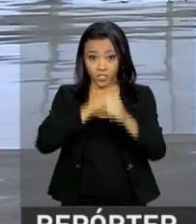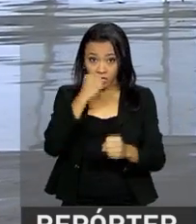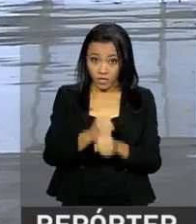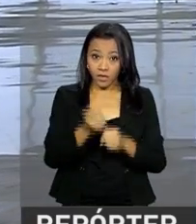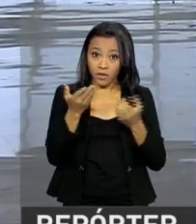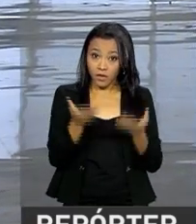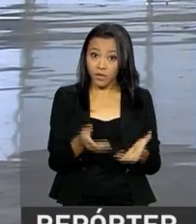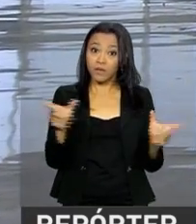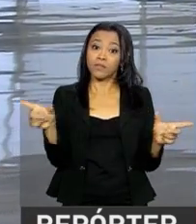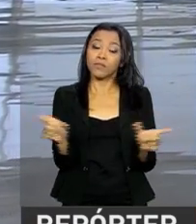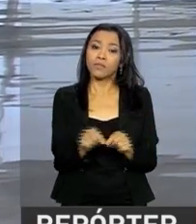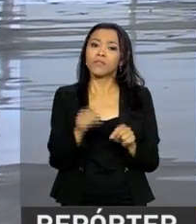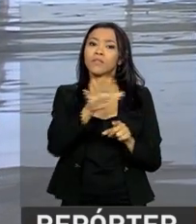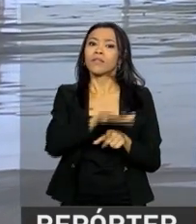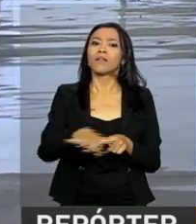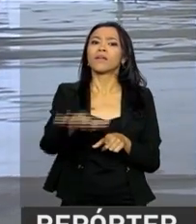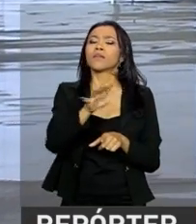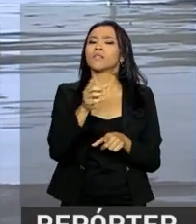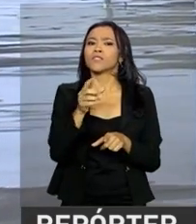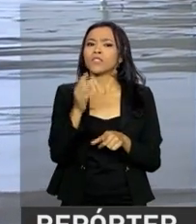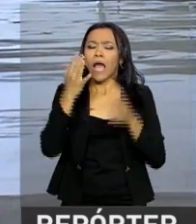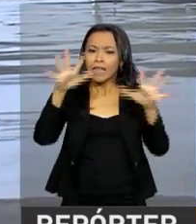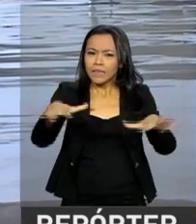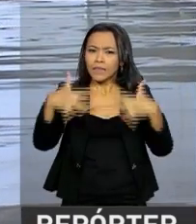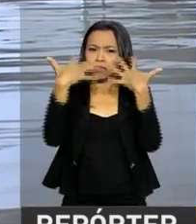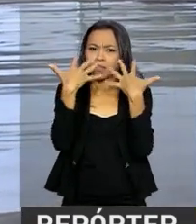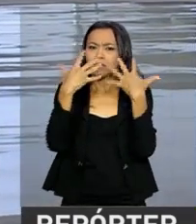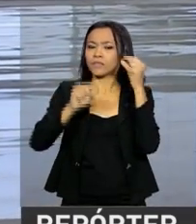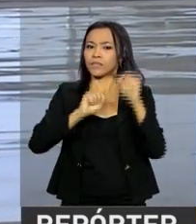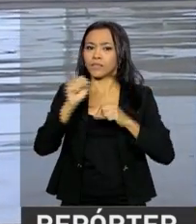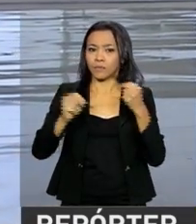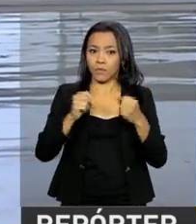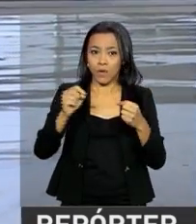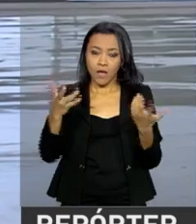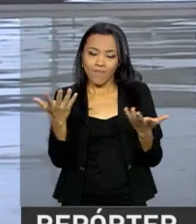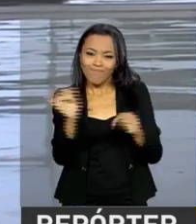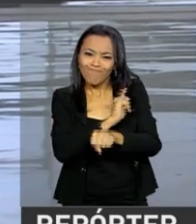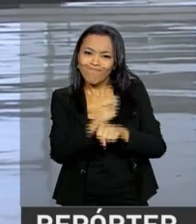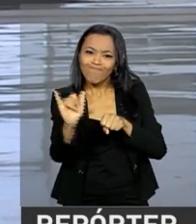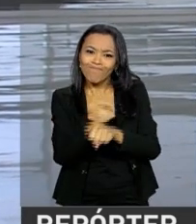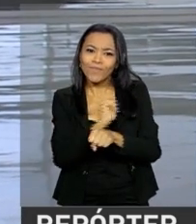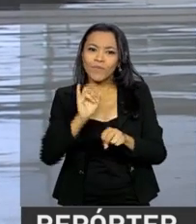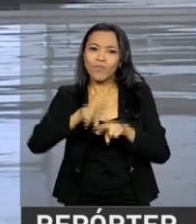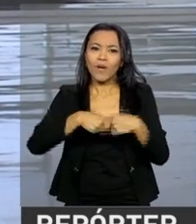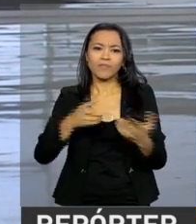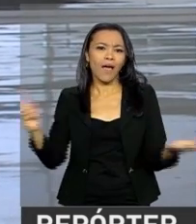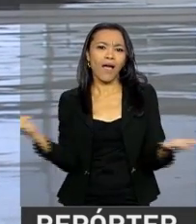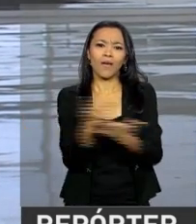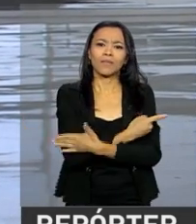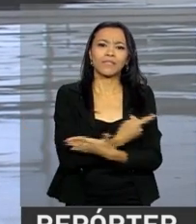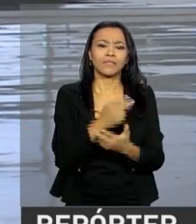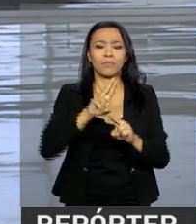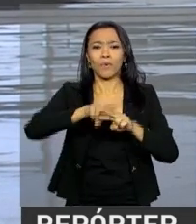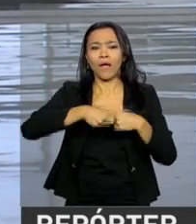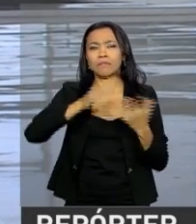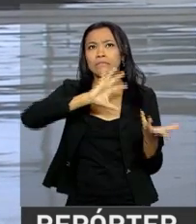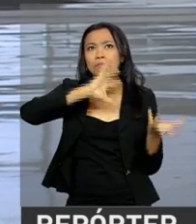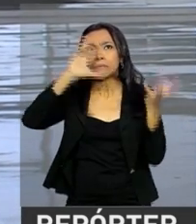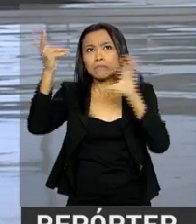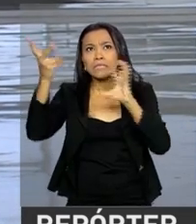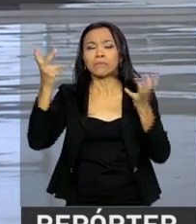para alimentação e Agricultura chama a atenção para as ações necessárias diante dos impactos causados pelas mudanças